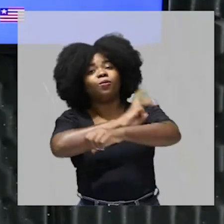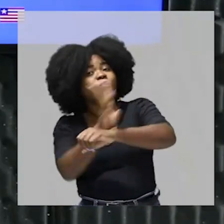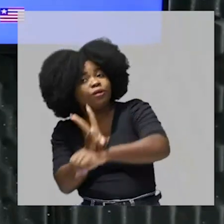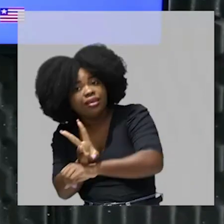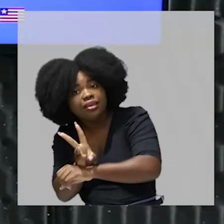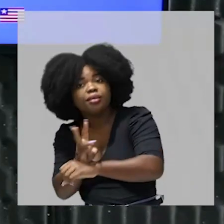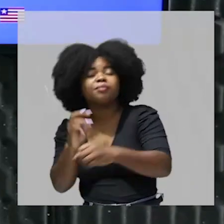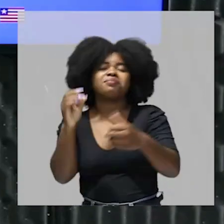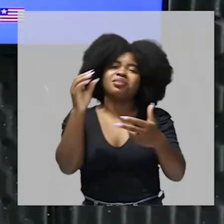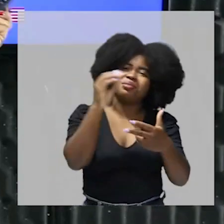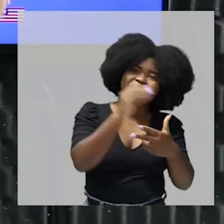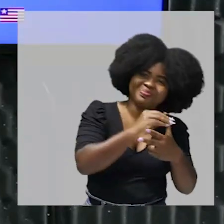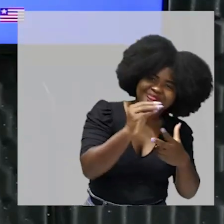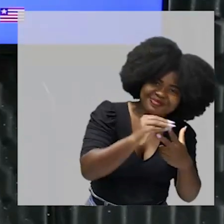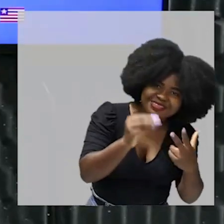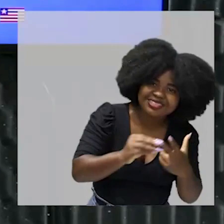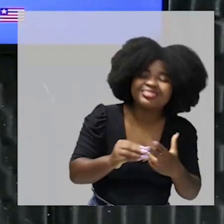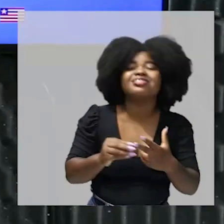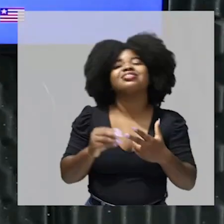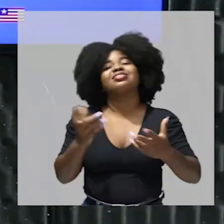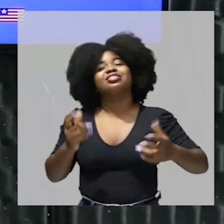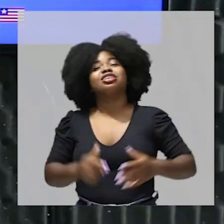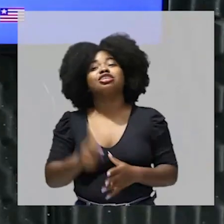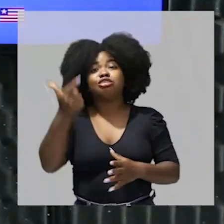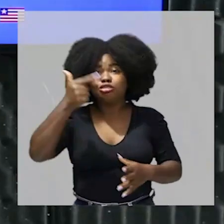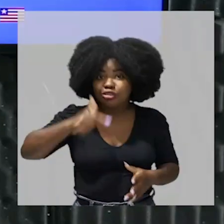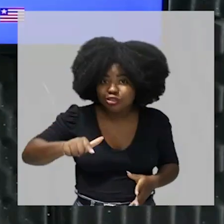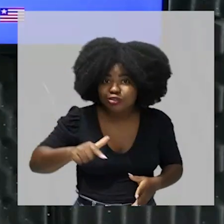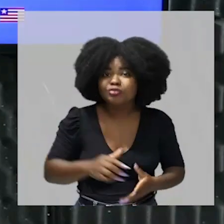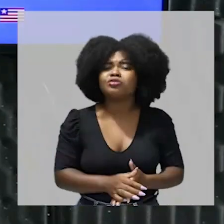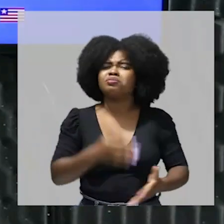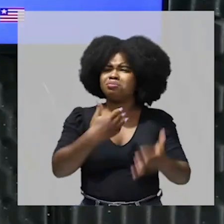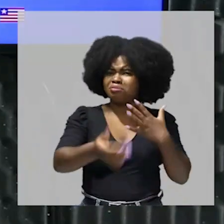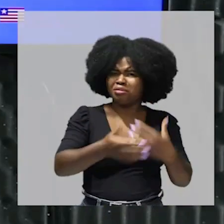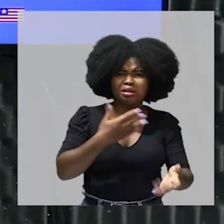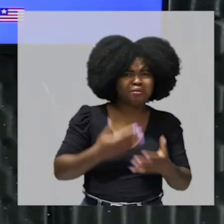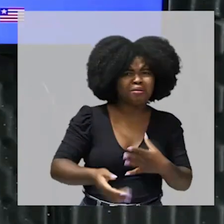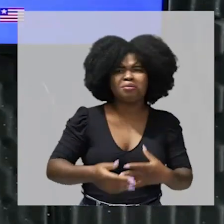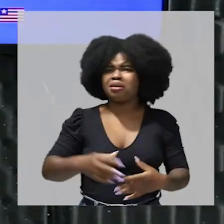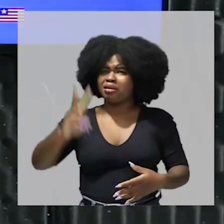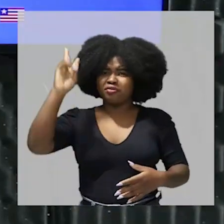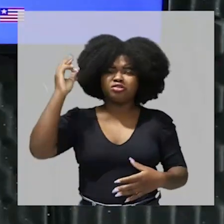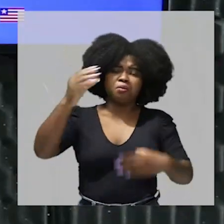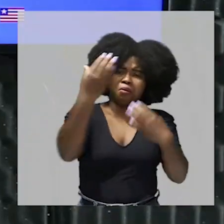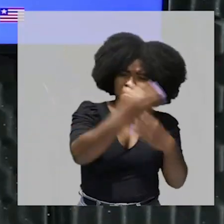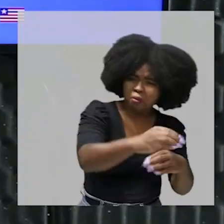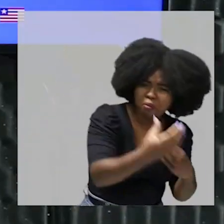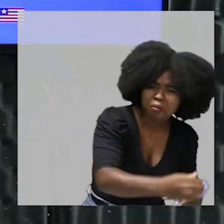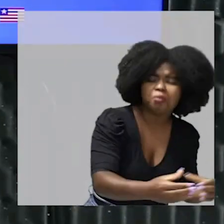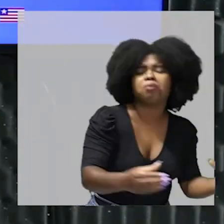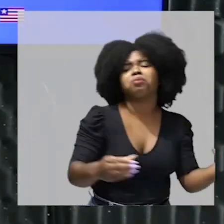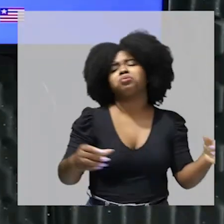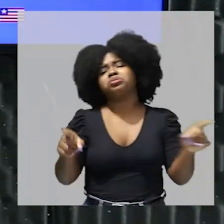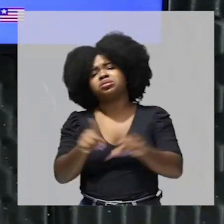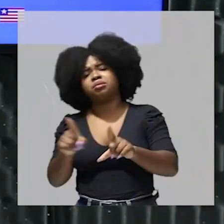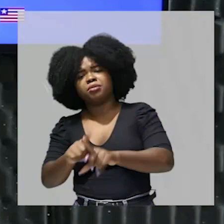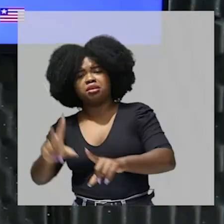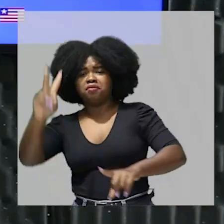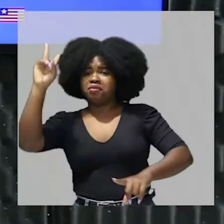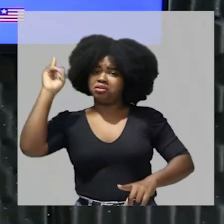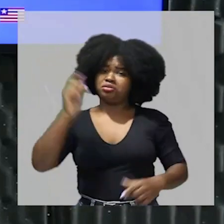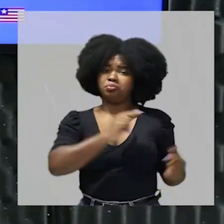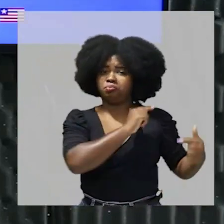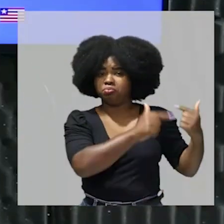Ema né faz o Ema serve para no ENEM Eu repito serve para quem vai fazer concurso público serve para quem vai fazer vestibular